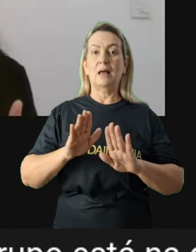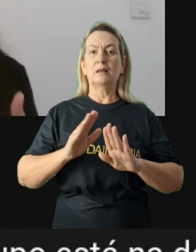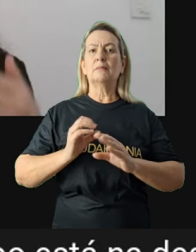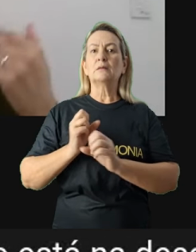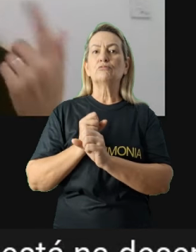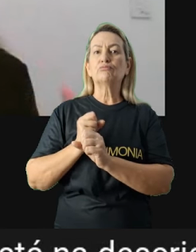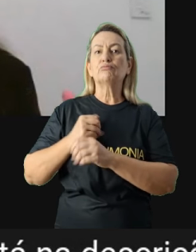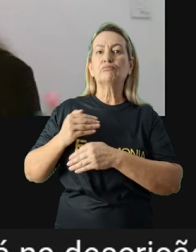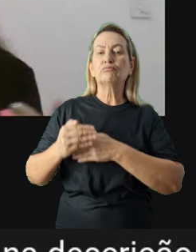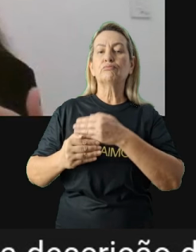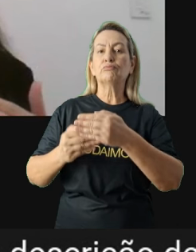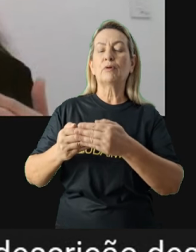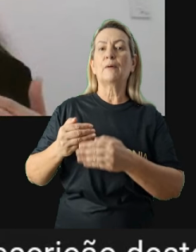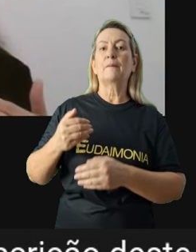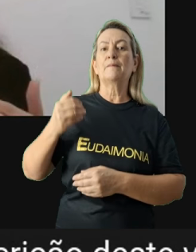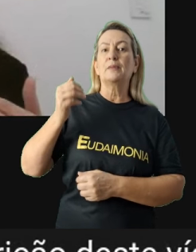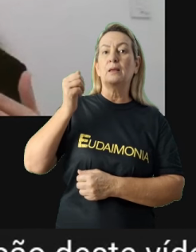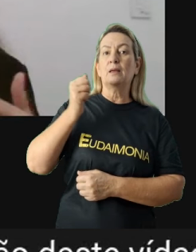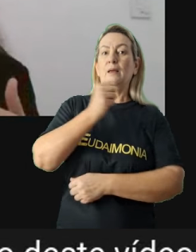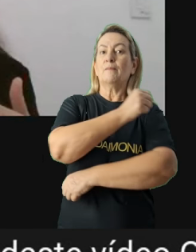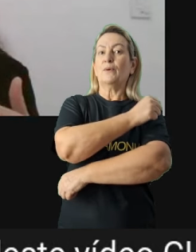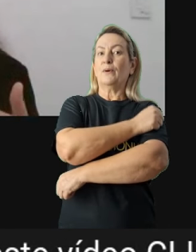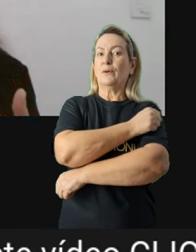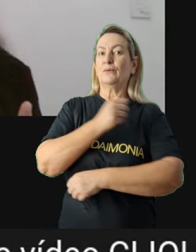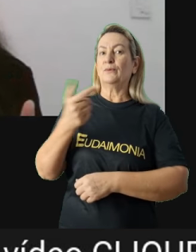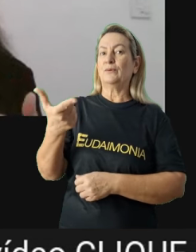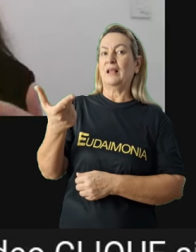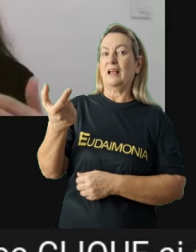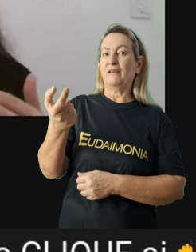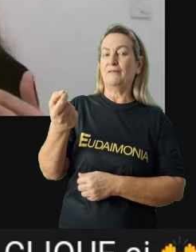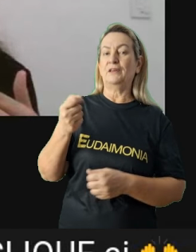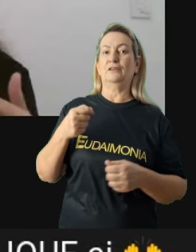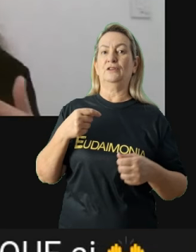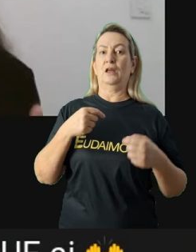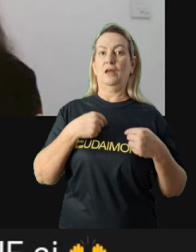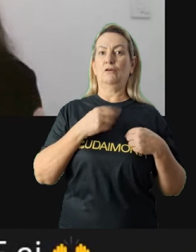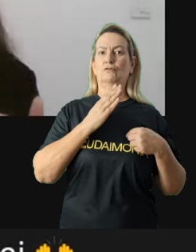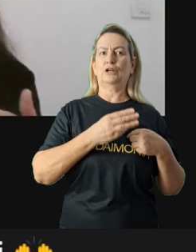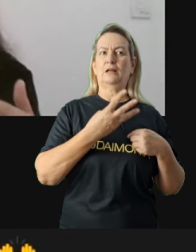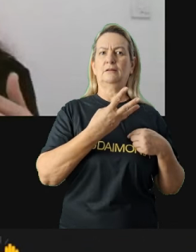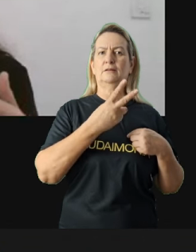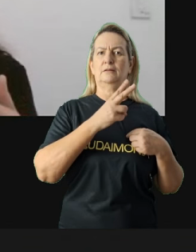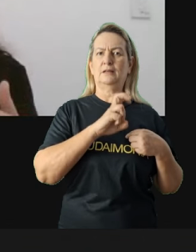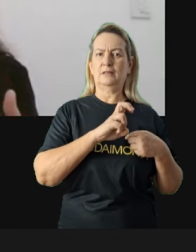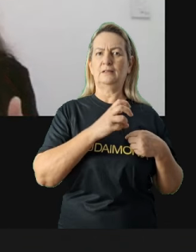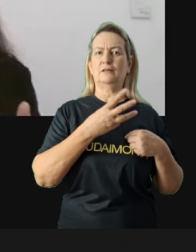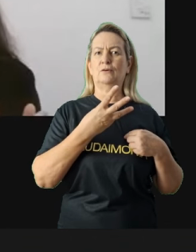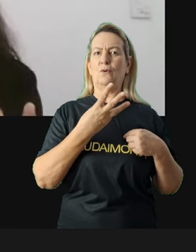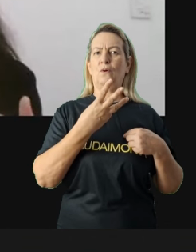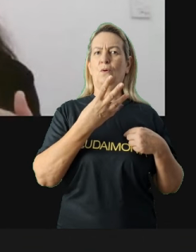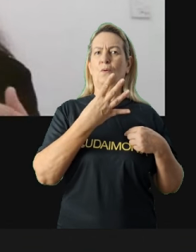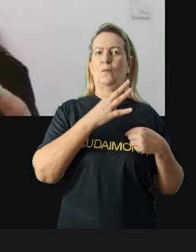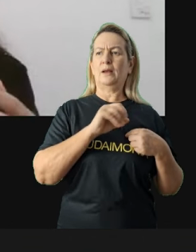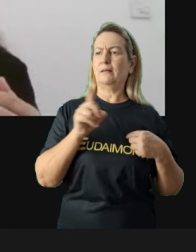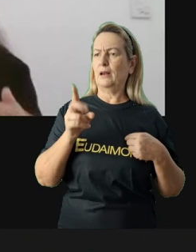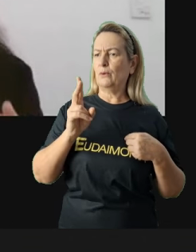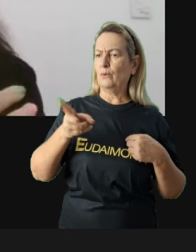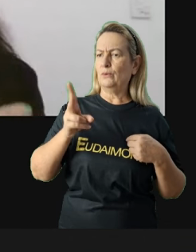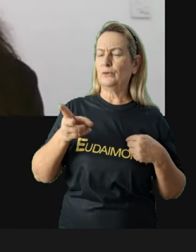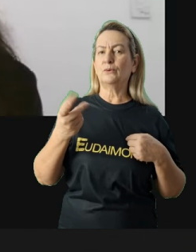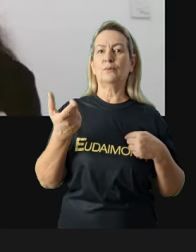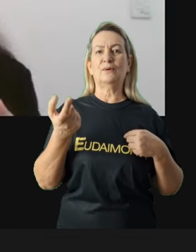adulto. Claro que passa ano e o meu aluno tem 20 anos, e eu fiz 30 e o aluno tem 20, e eu fiz 35, o aluno tem 20, e